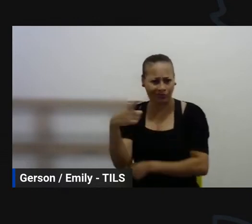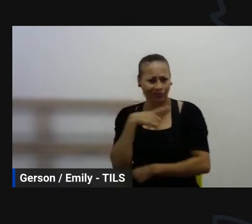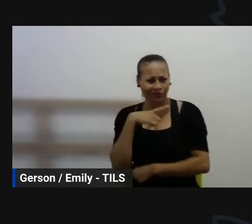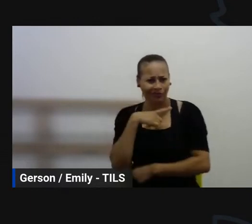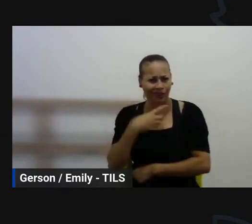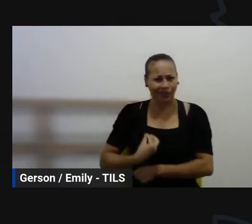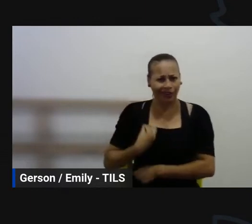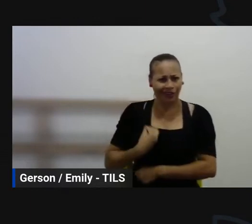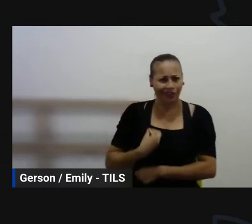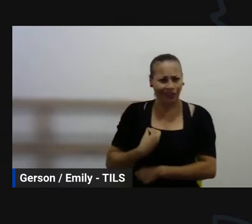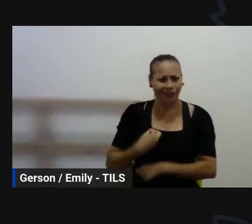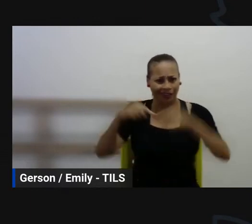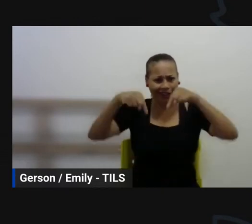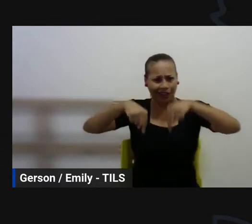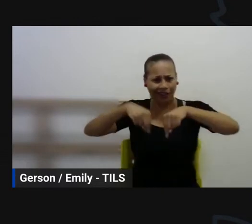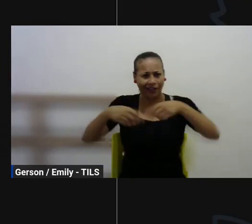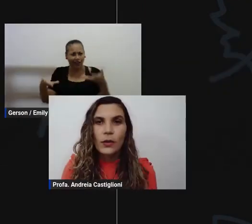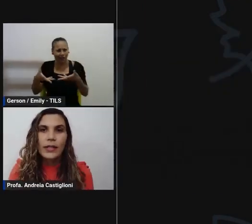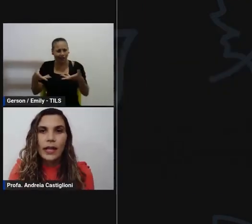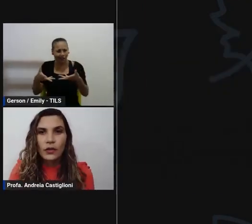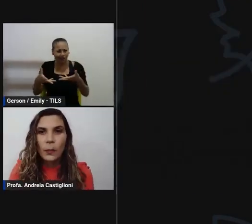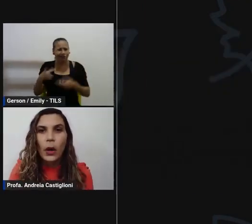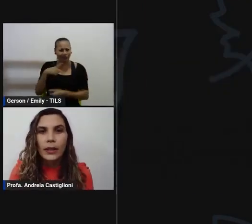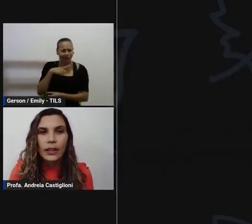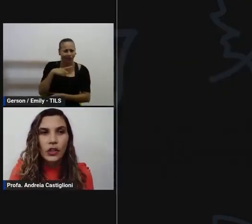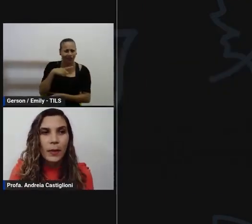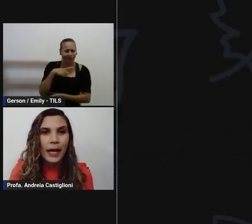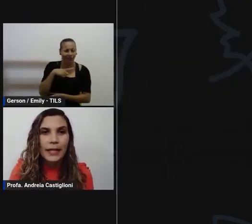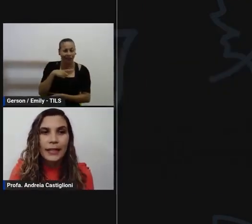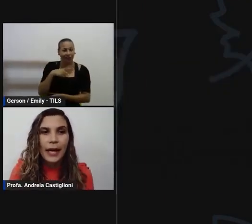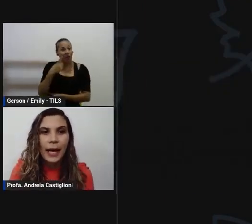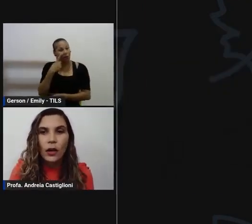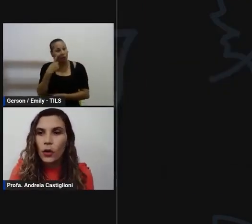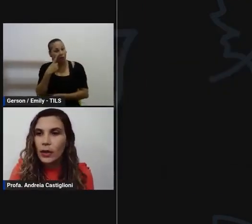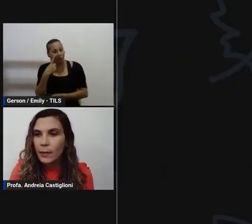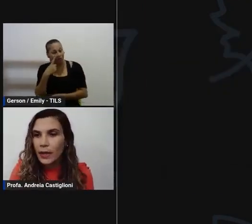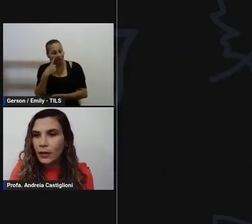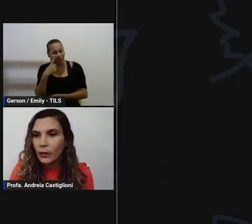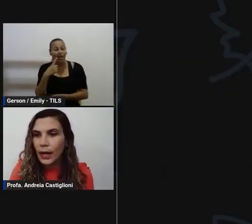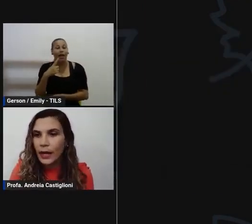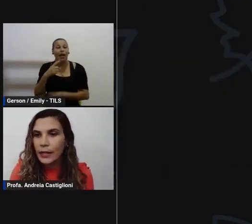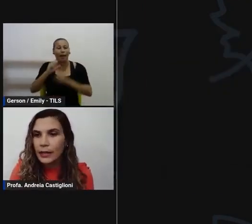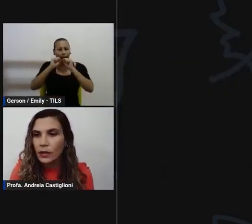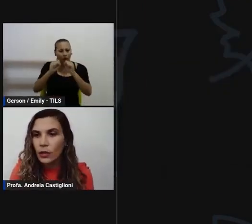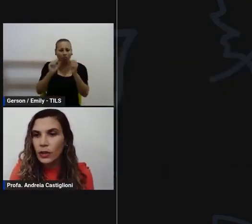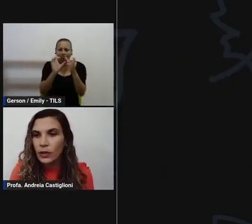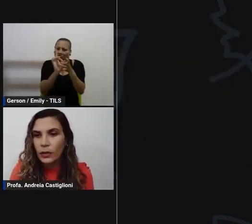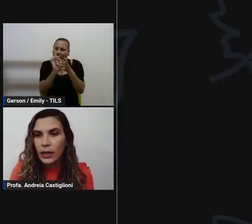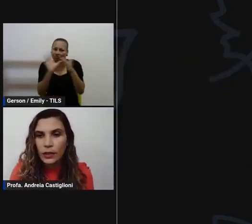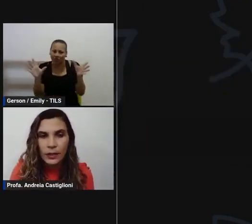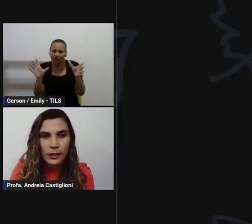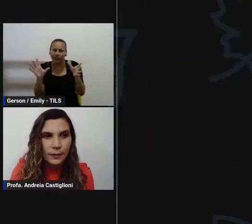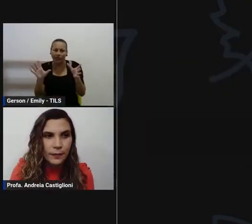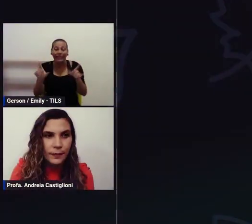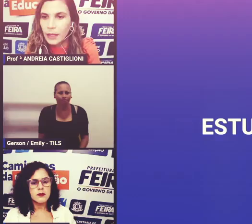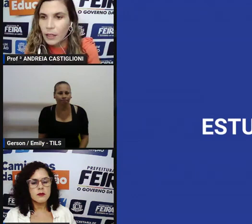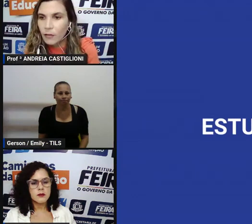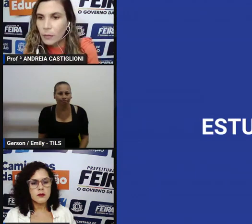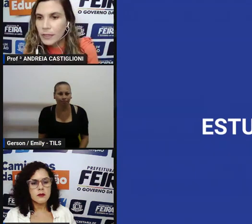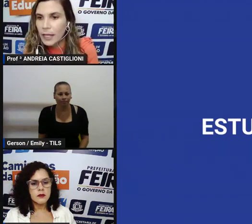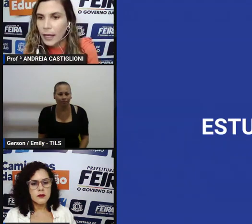né, o que vocês, enquanto professores, acham importante para esse acolhimento a esses estudantes.